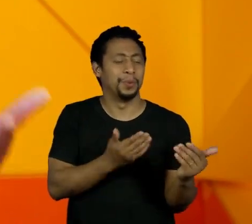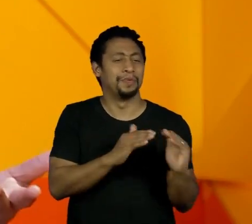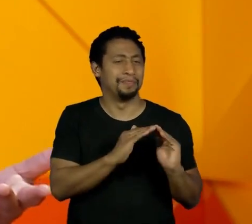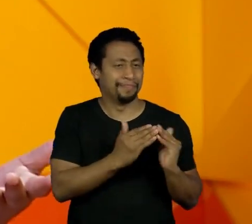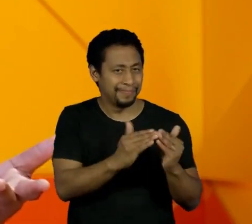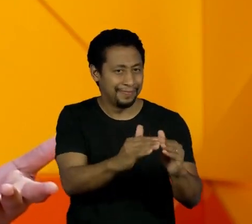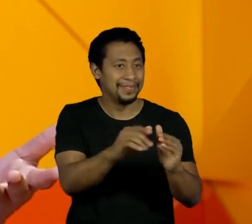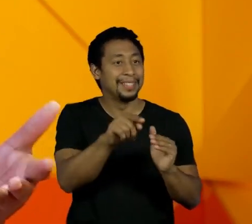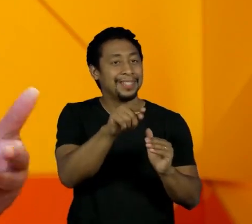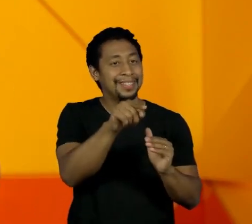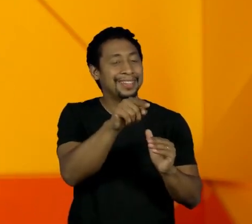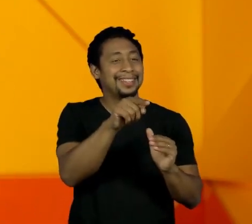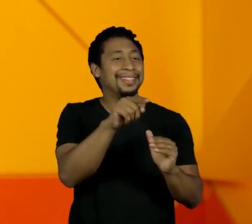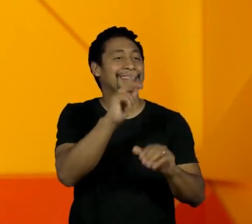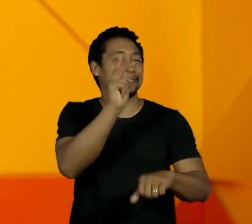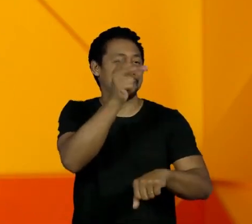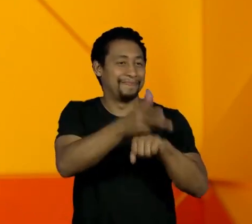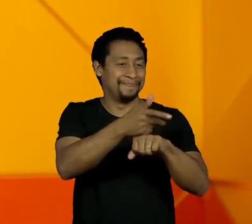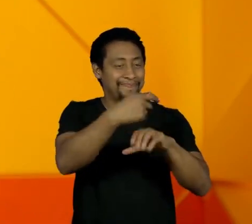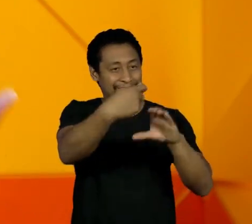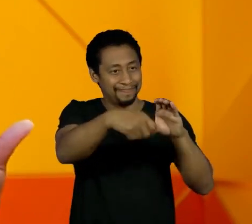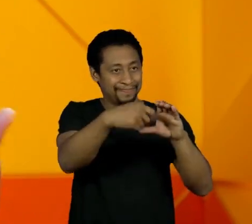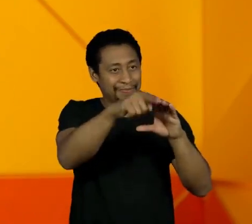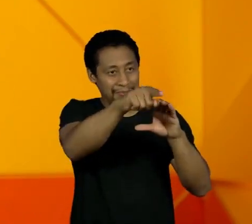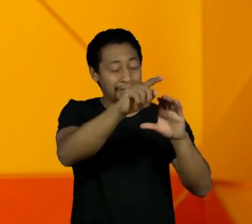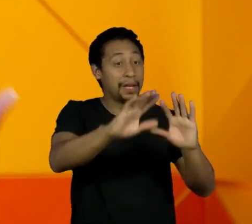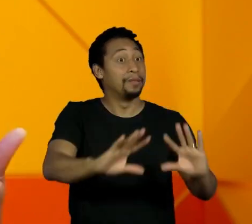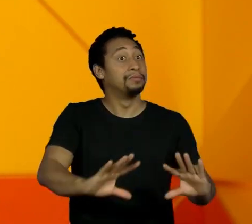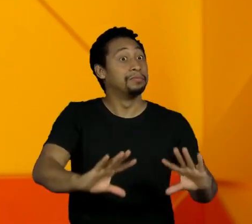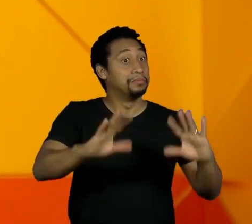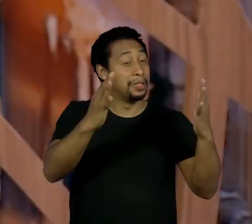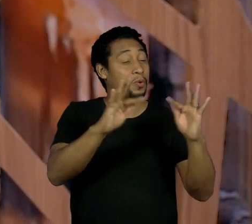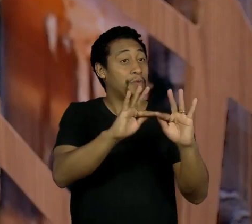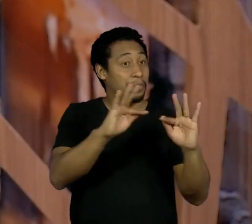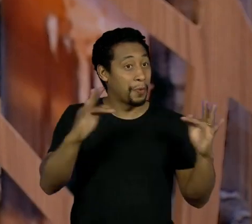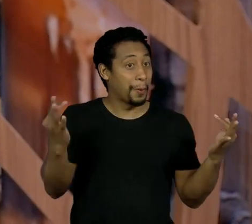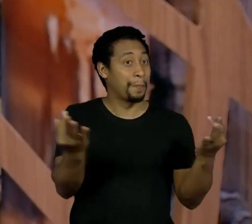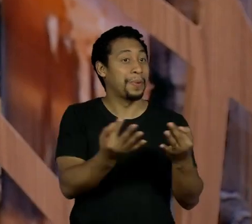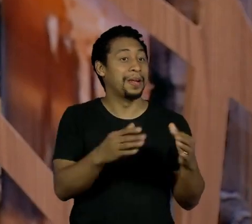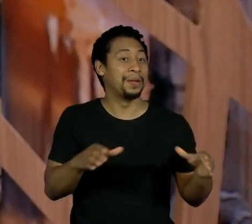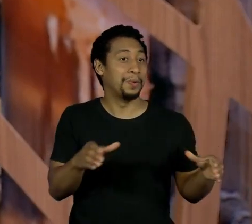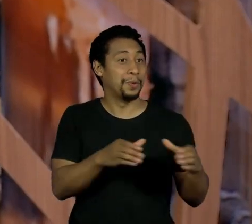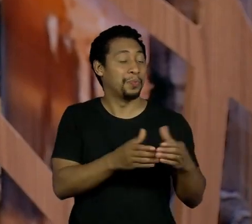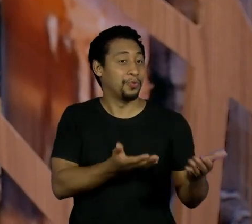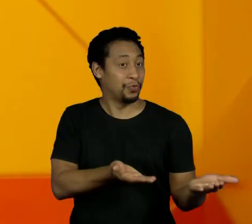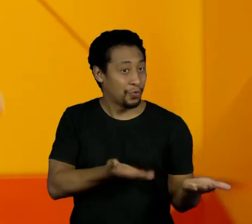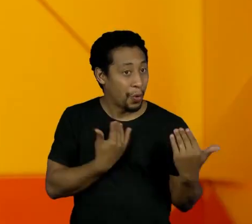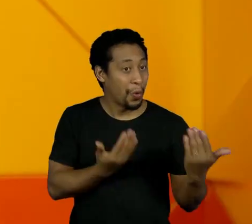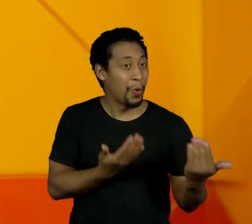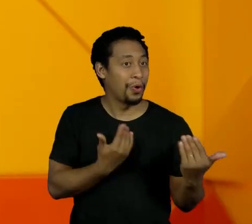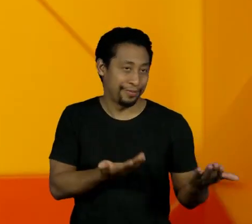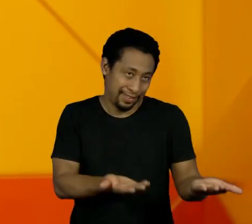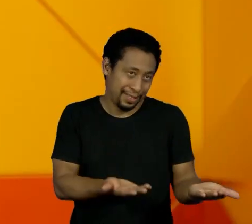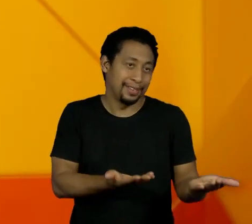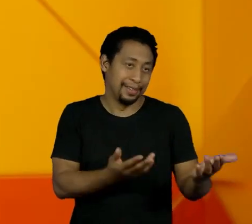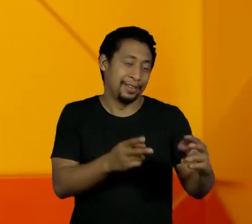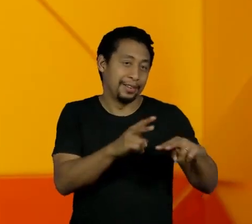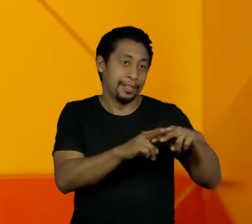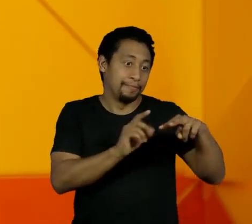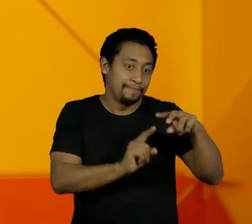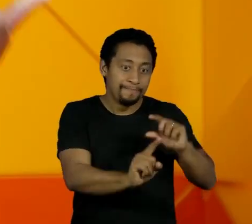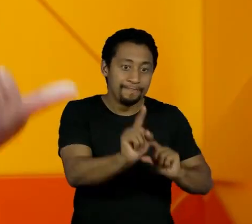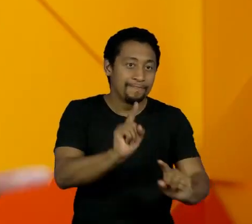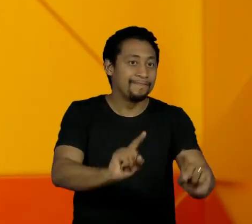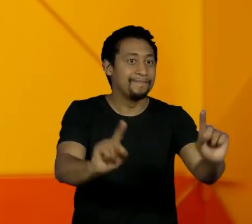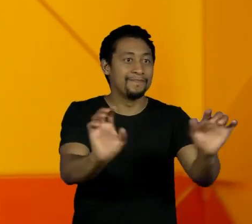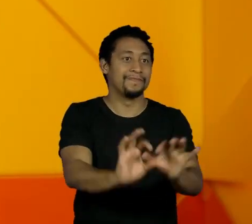e teve um vídeo seu em que você comemorava, um vídeo muito bonito com a família e com jovens que foram soltos, que você conquistou essa liberdade,